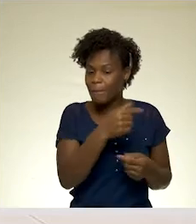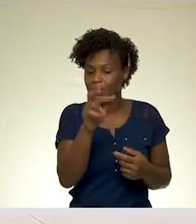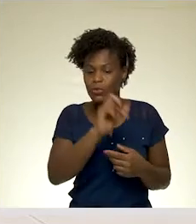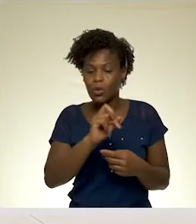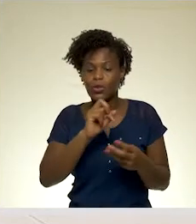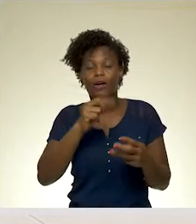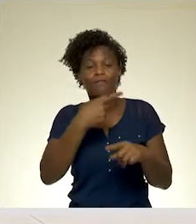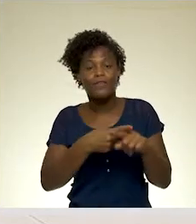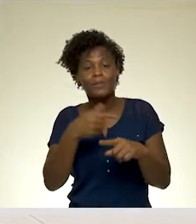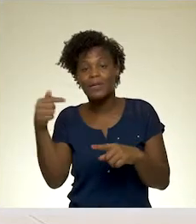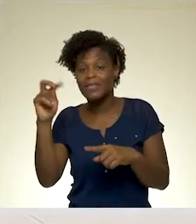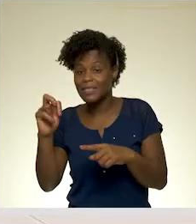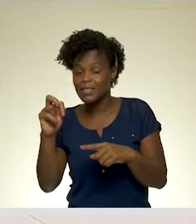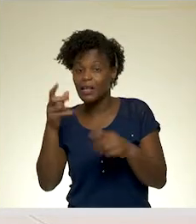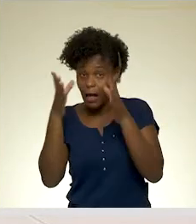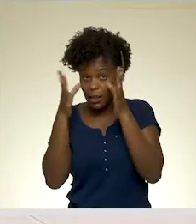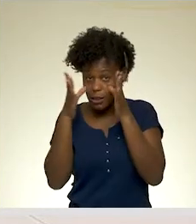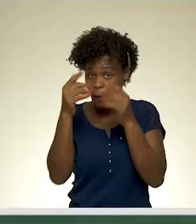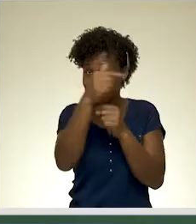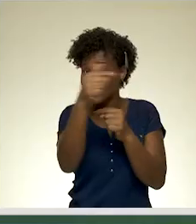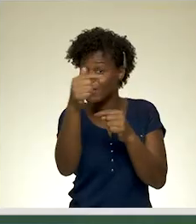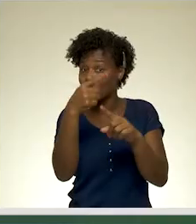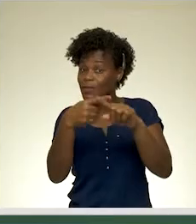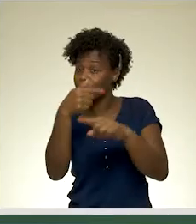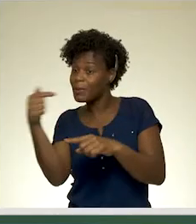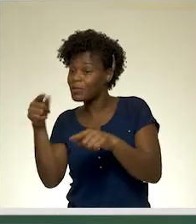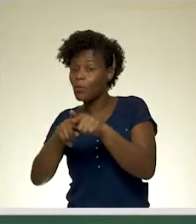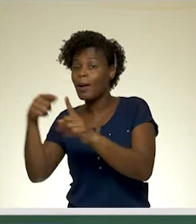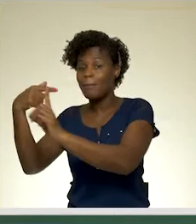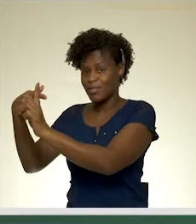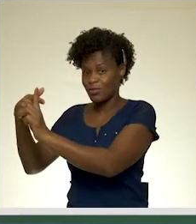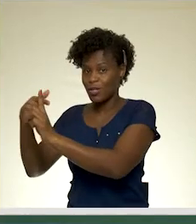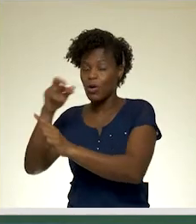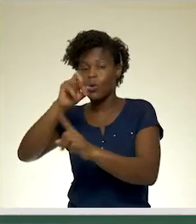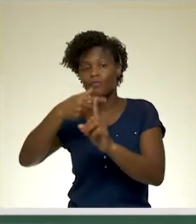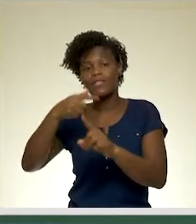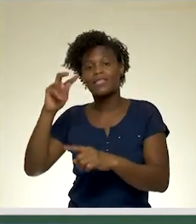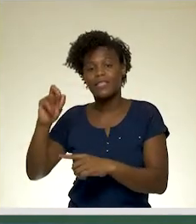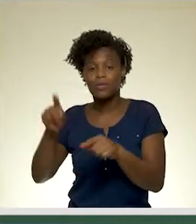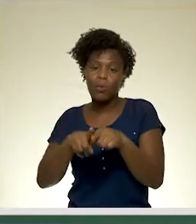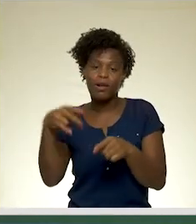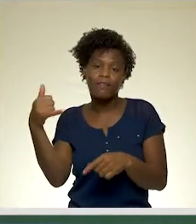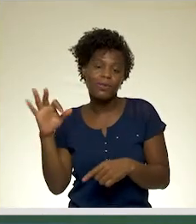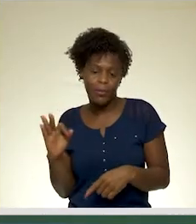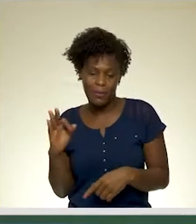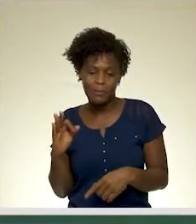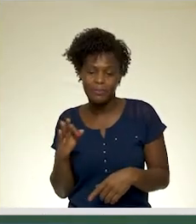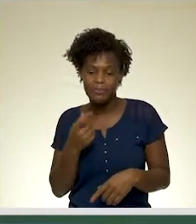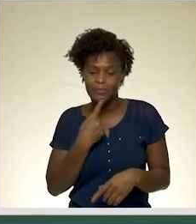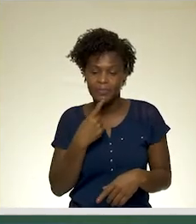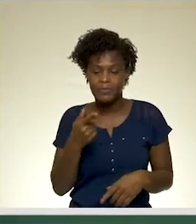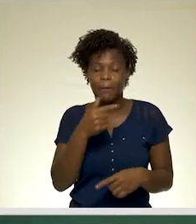Menos 8 vezes menos 3. Atenção, menos vezes menos dá mais. 8 vezes 3 dá